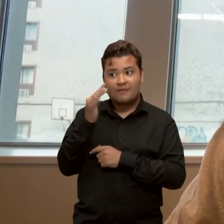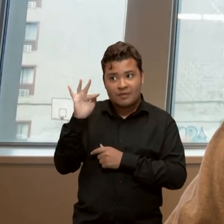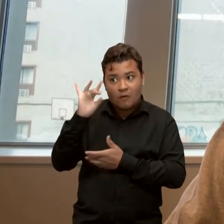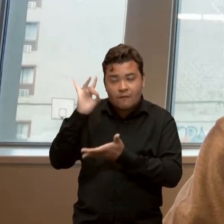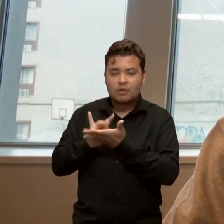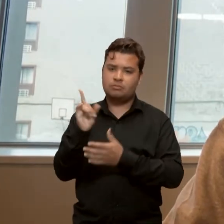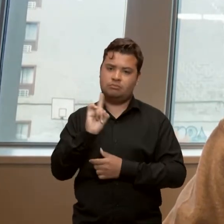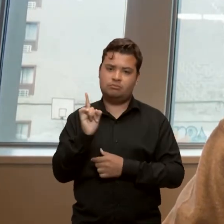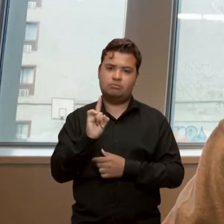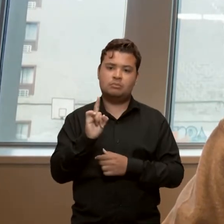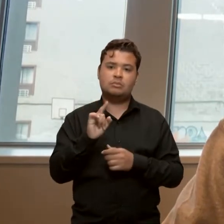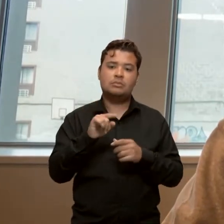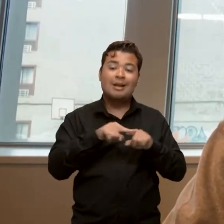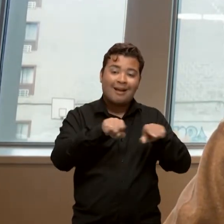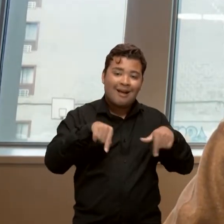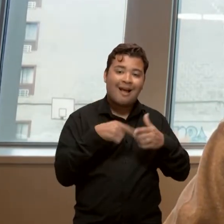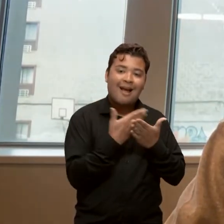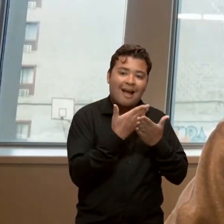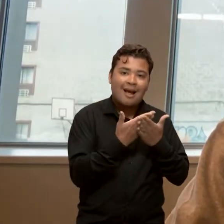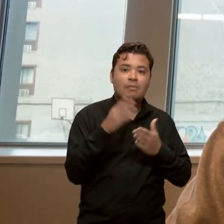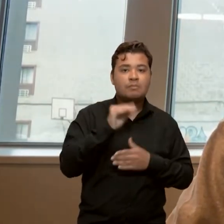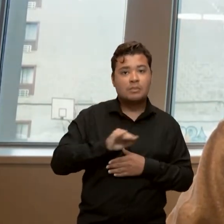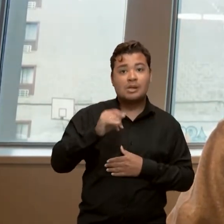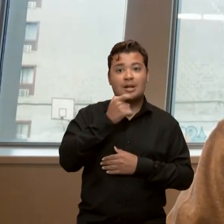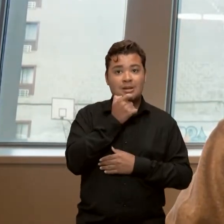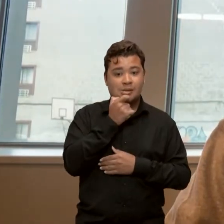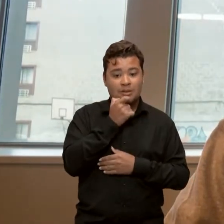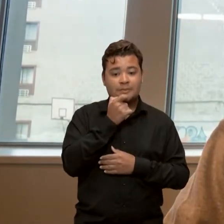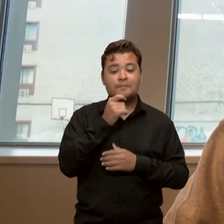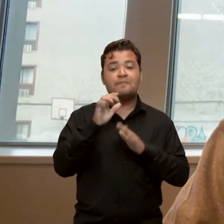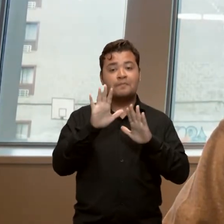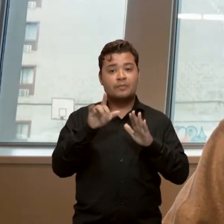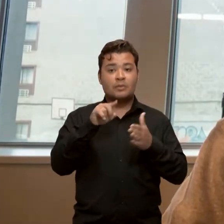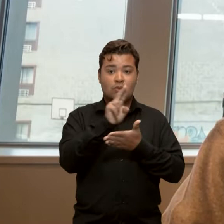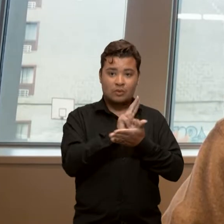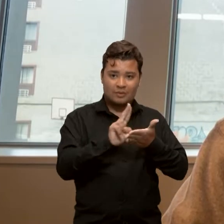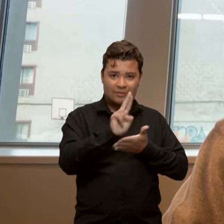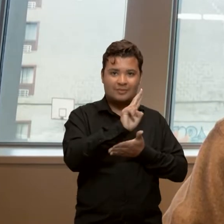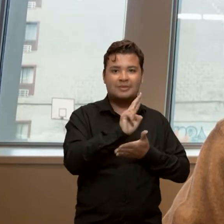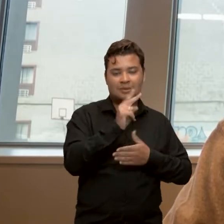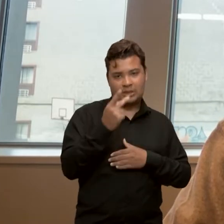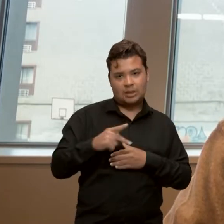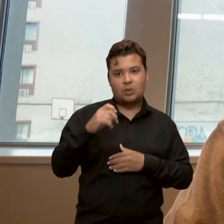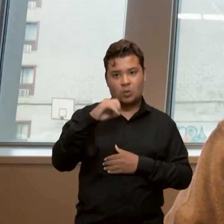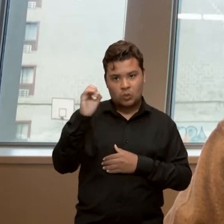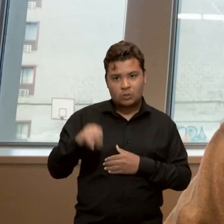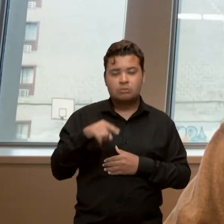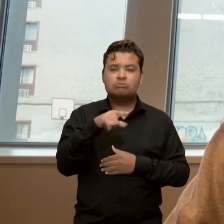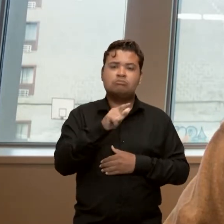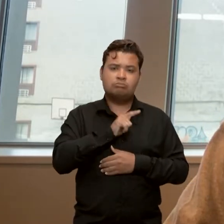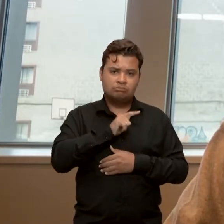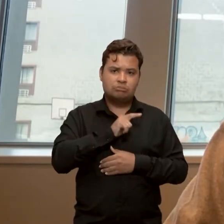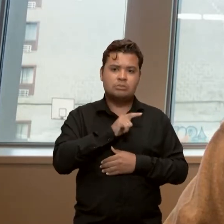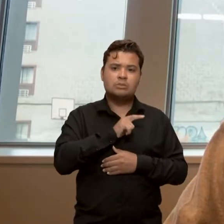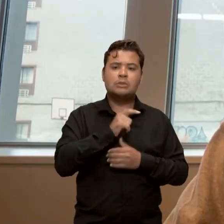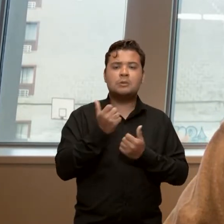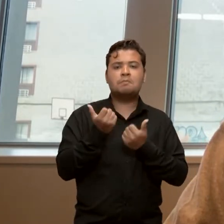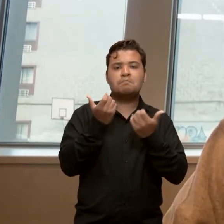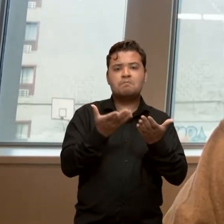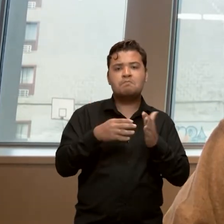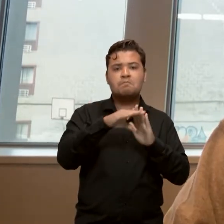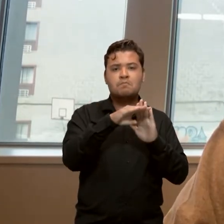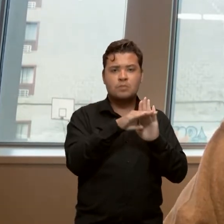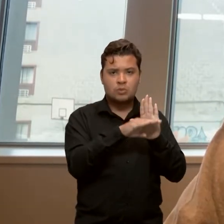aulas, se fala inglês, embora a Universidade de Ottawa, que é a universidade que eu estou, ela ofereça também programas